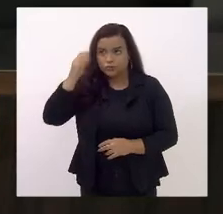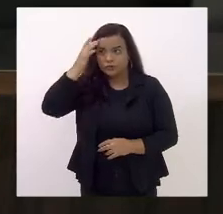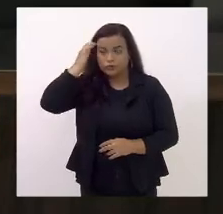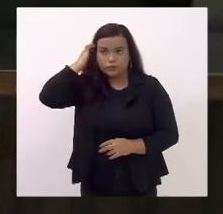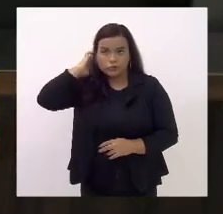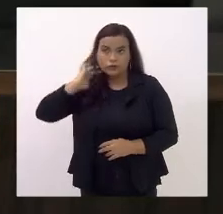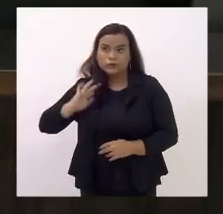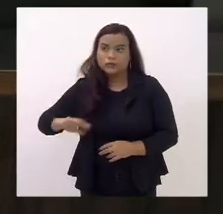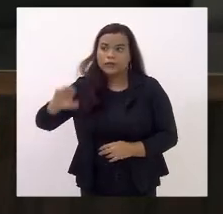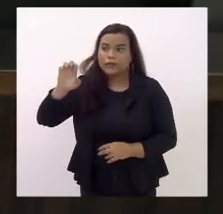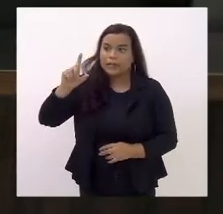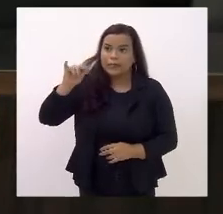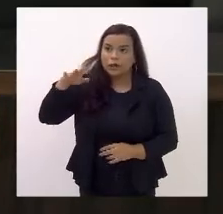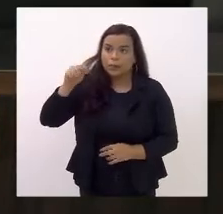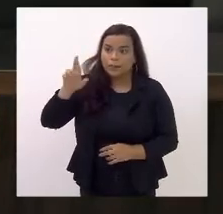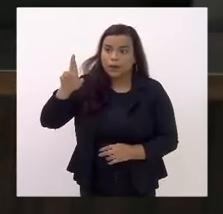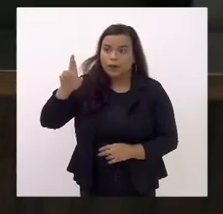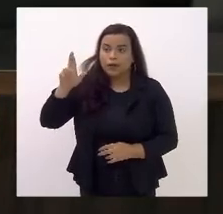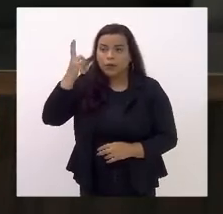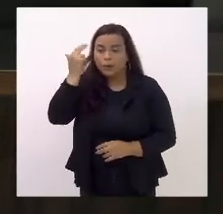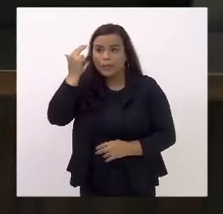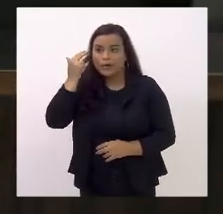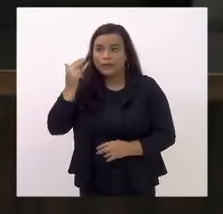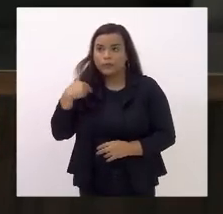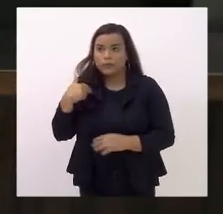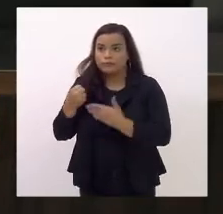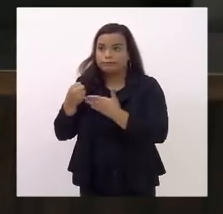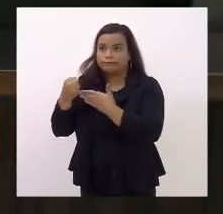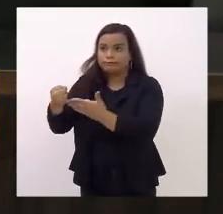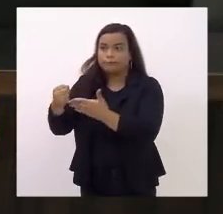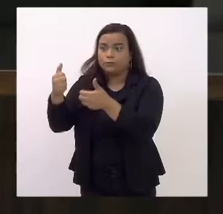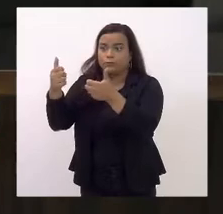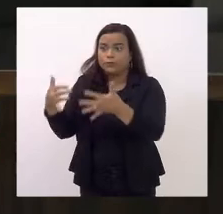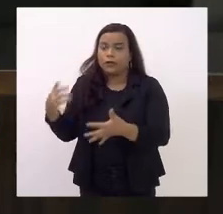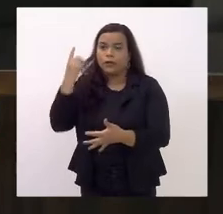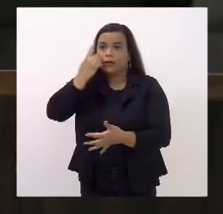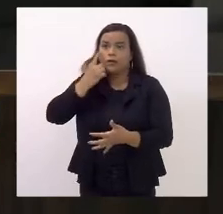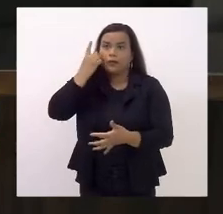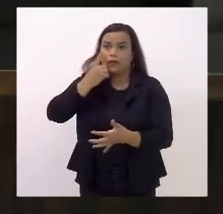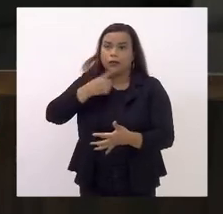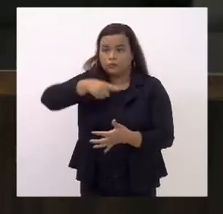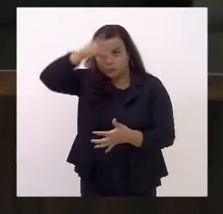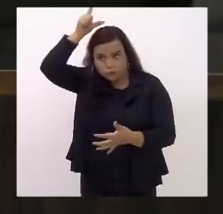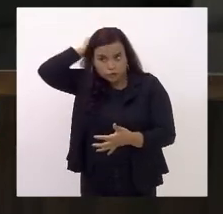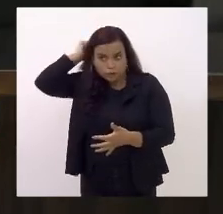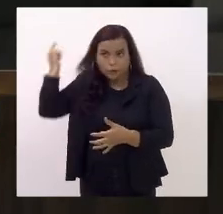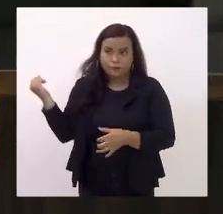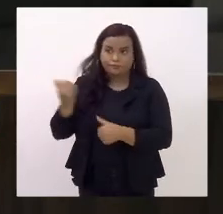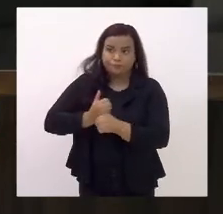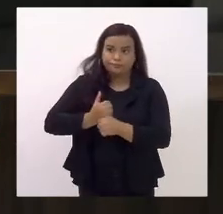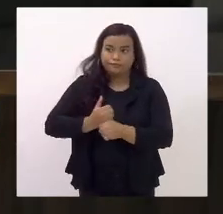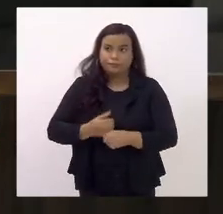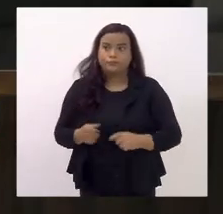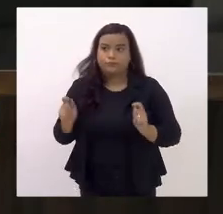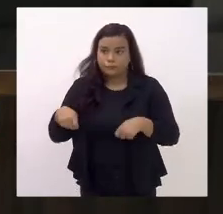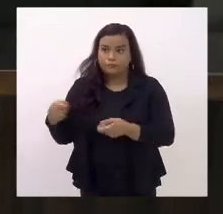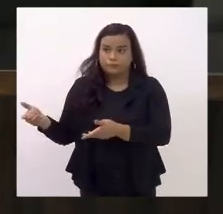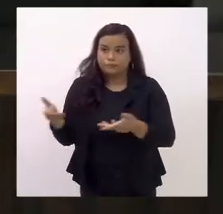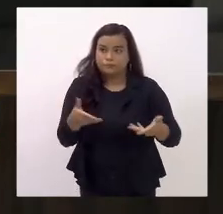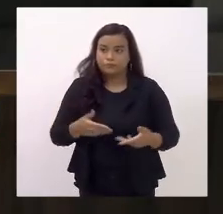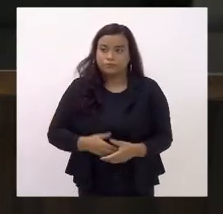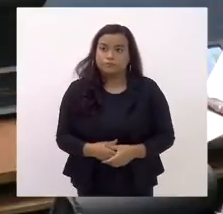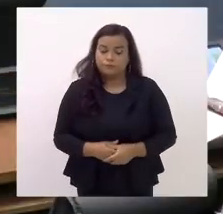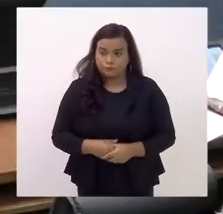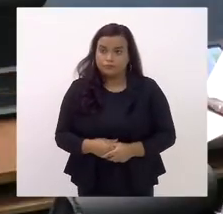Reis, deputado Eliomar Coelho, presidência designa relator, deputado Luiz Paulo, é substitutivo, Vossa Excelência poderá dar o